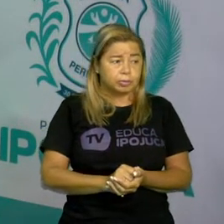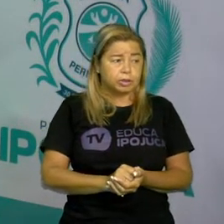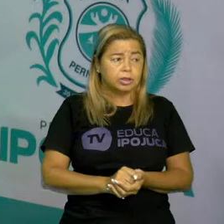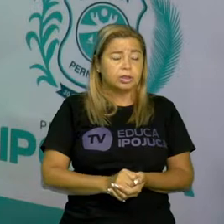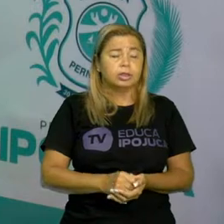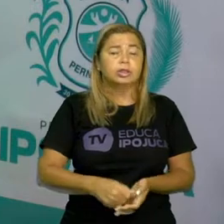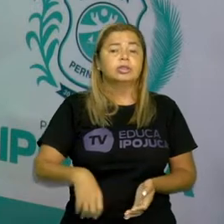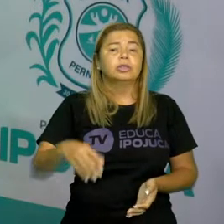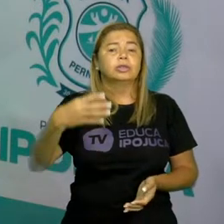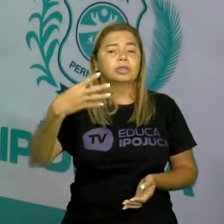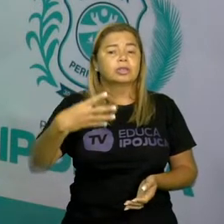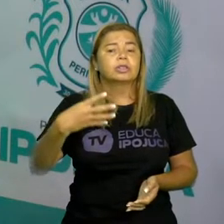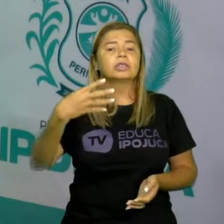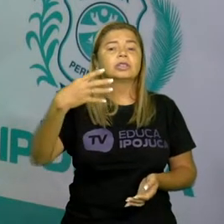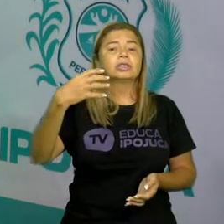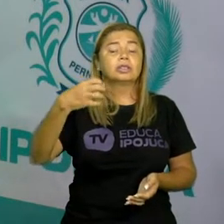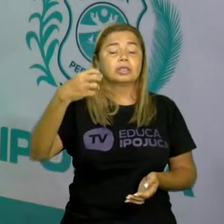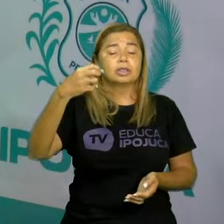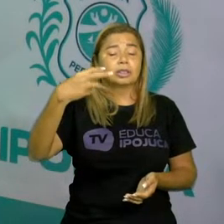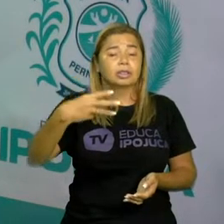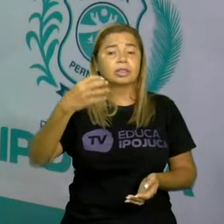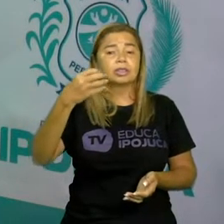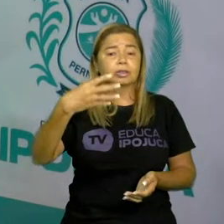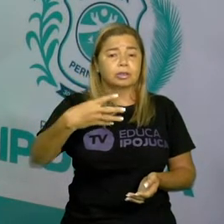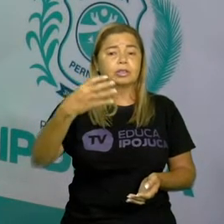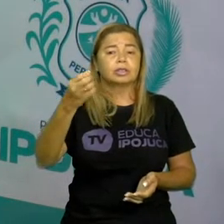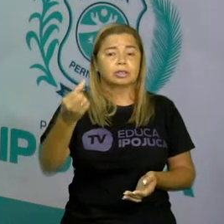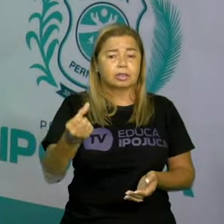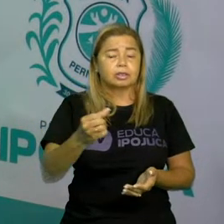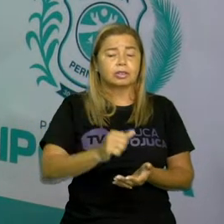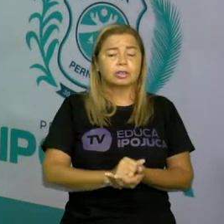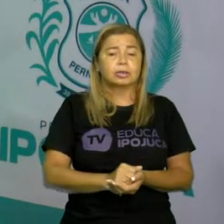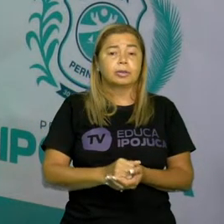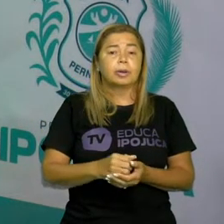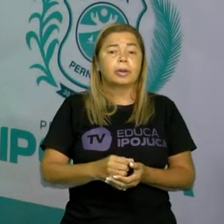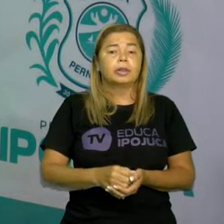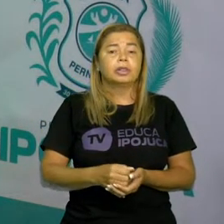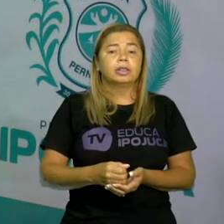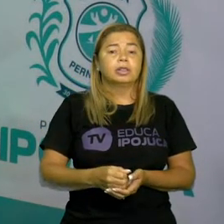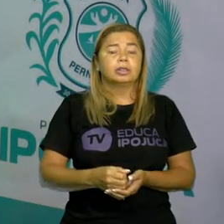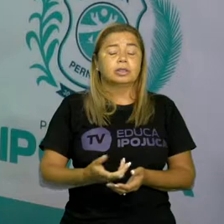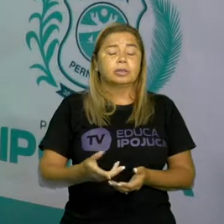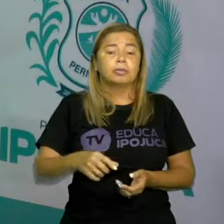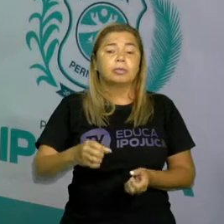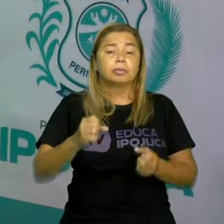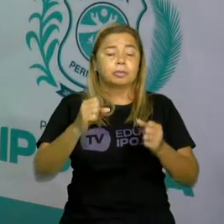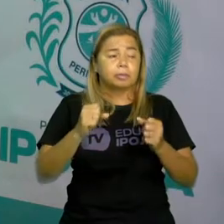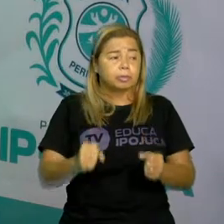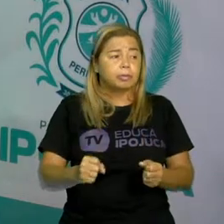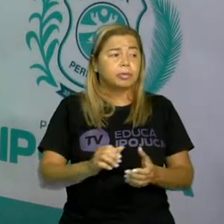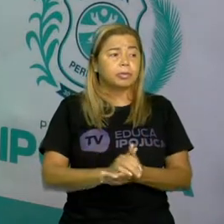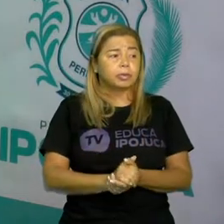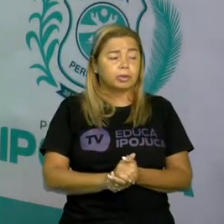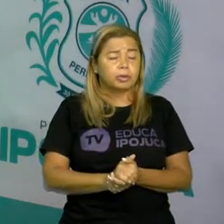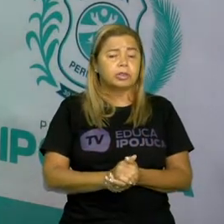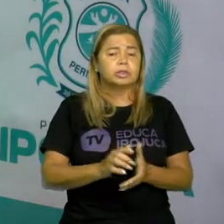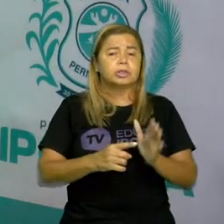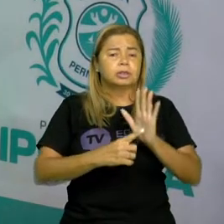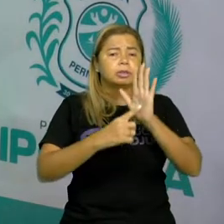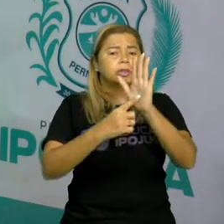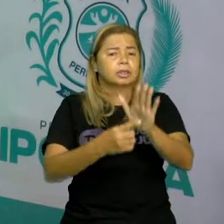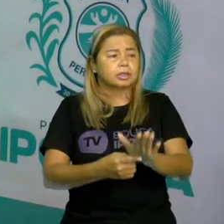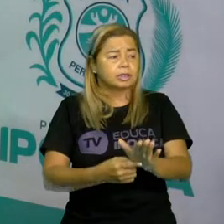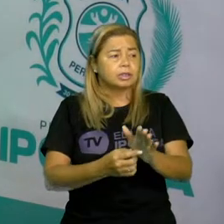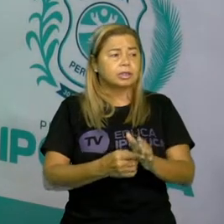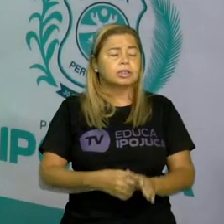3.246. Eu posso representar ele dessa forma, que ele está composto, não é isso? Eu posso representar ele